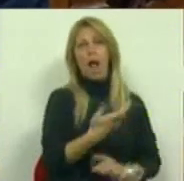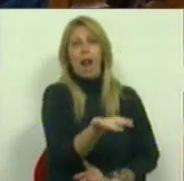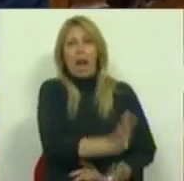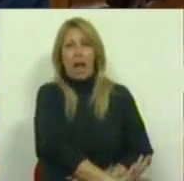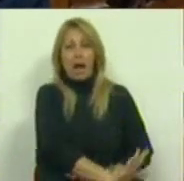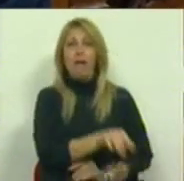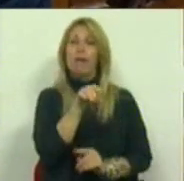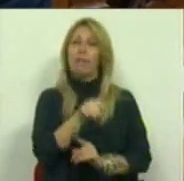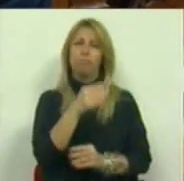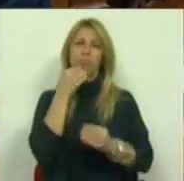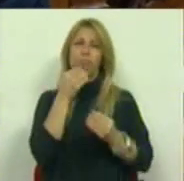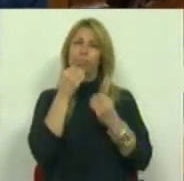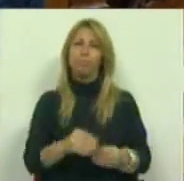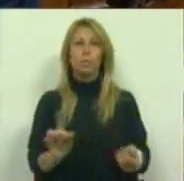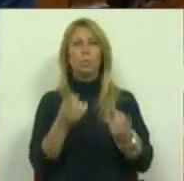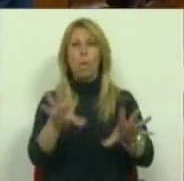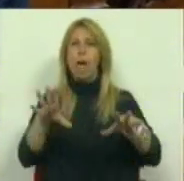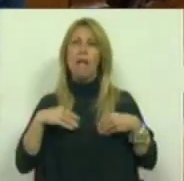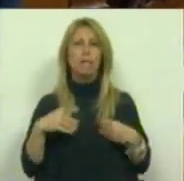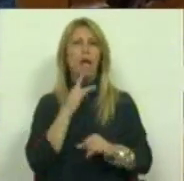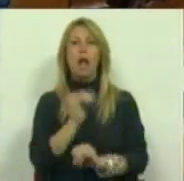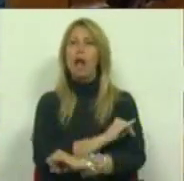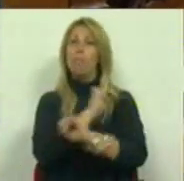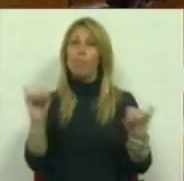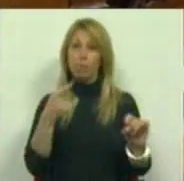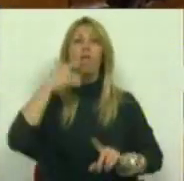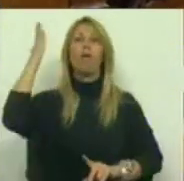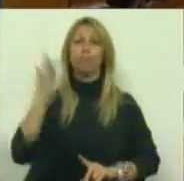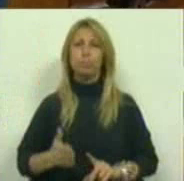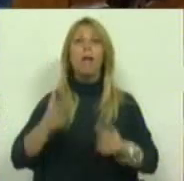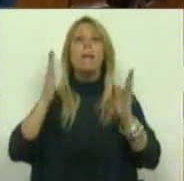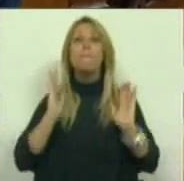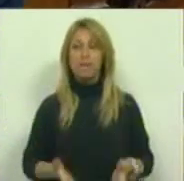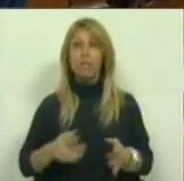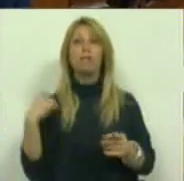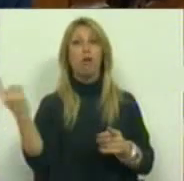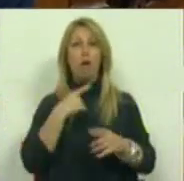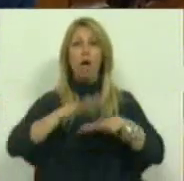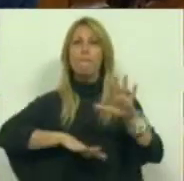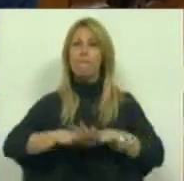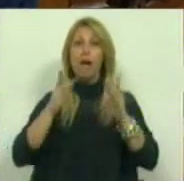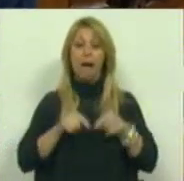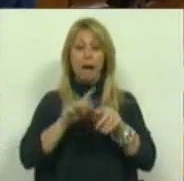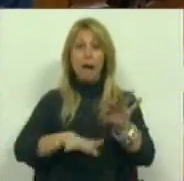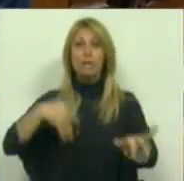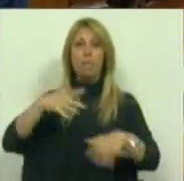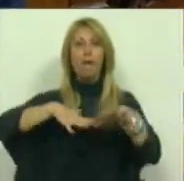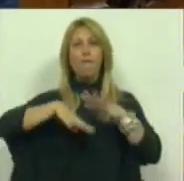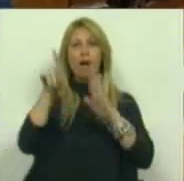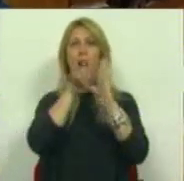ser condenado, isso merece que nós, aqui nesta Assembleia, legislemos exatamente para impedir esta fuga